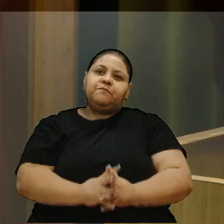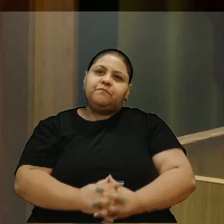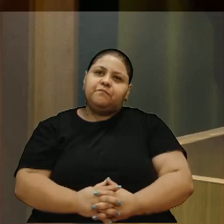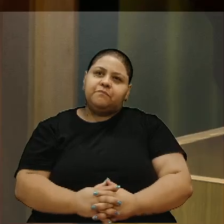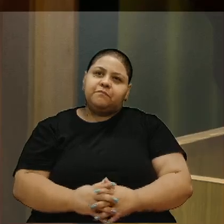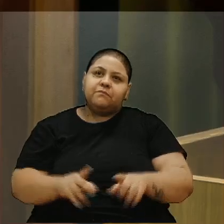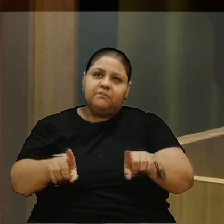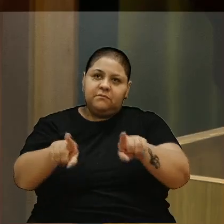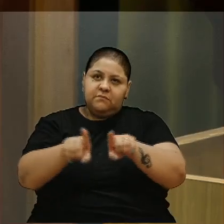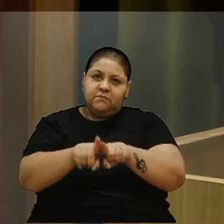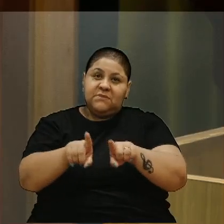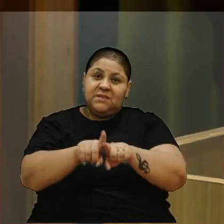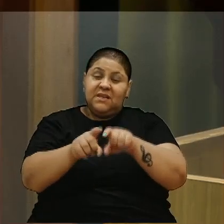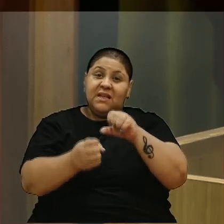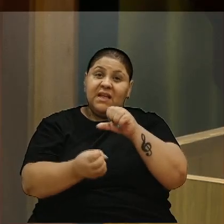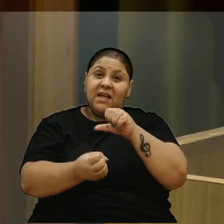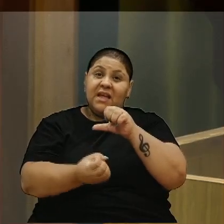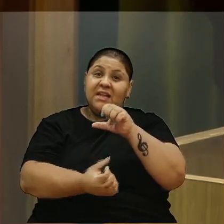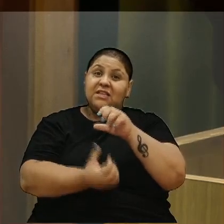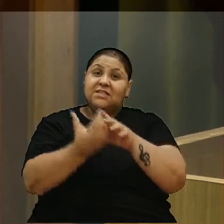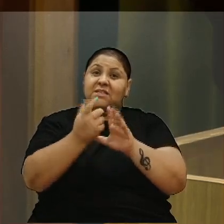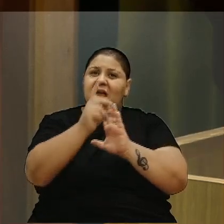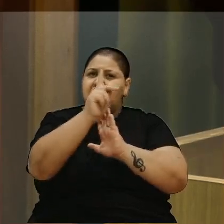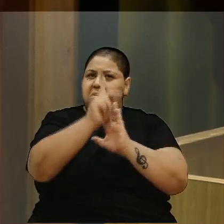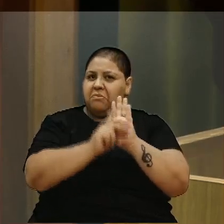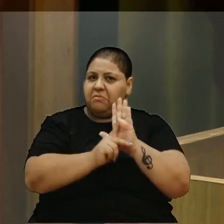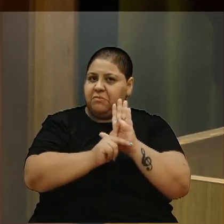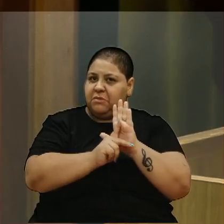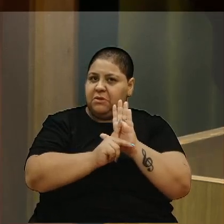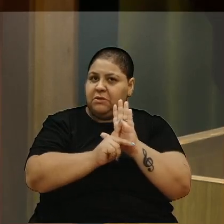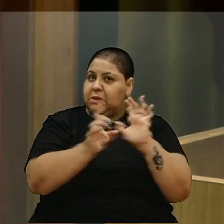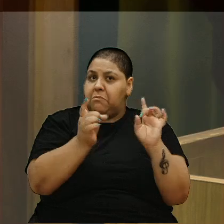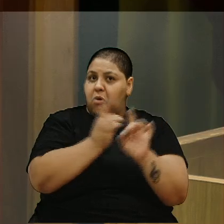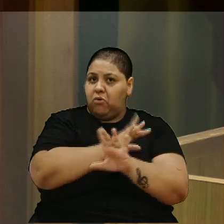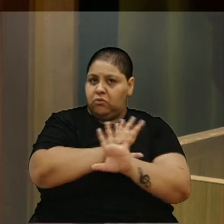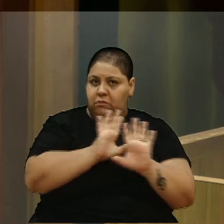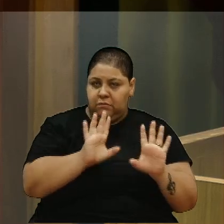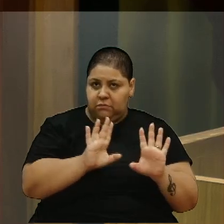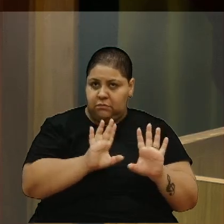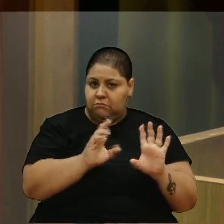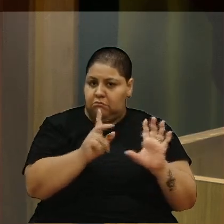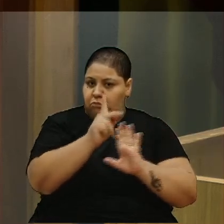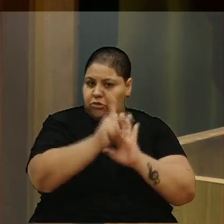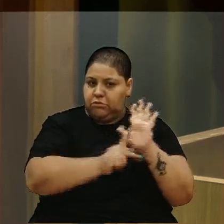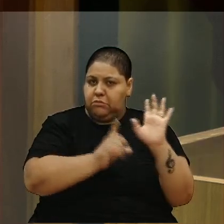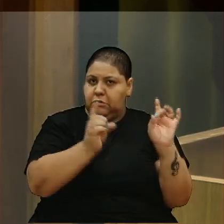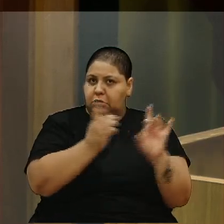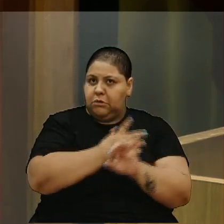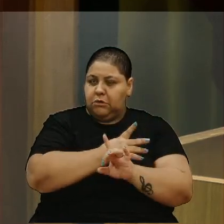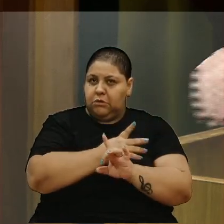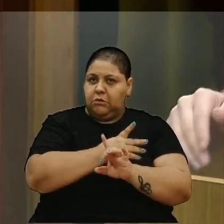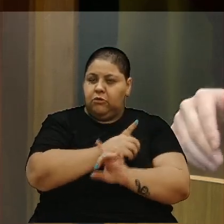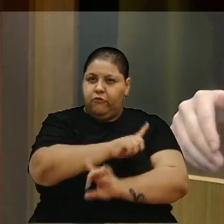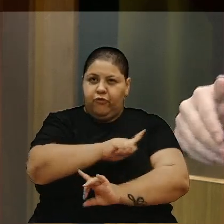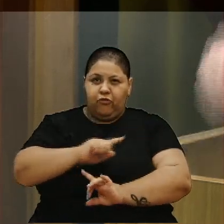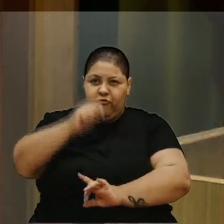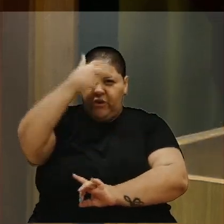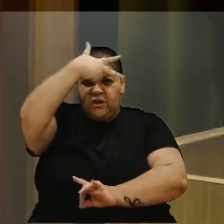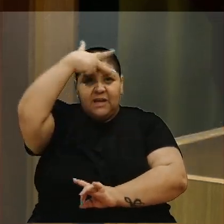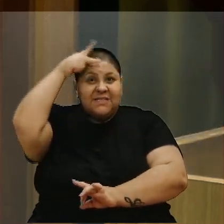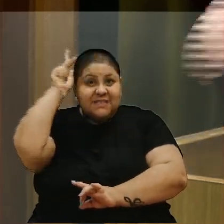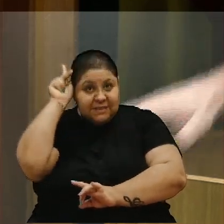inclusive saiu um projeto. O projeto está pronto. O projeto está pronto, foi no governo Cassina, no governo do